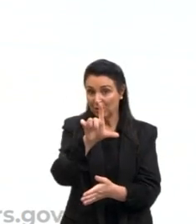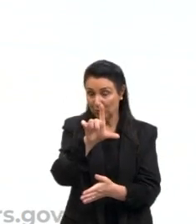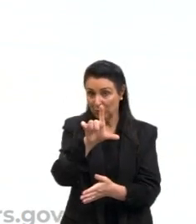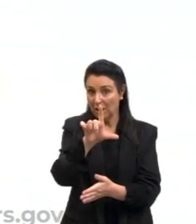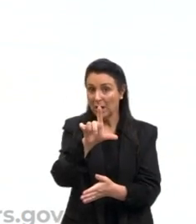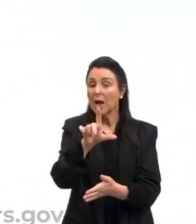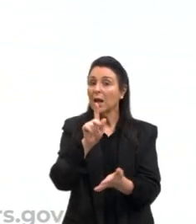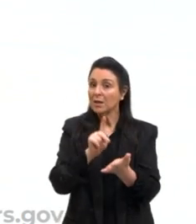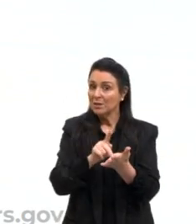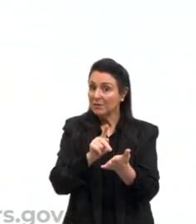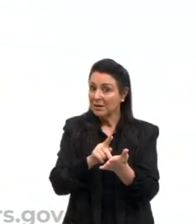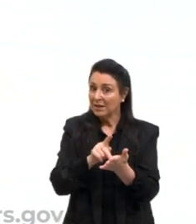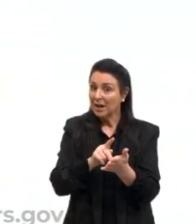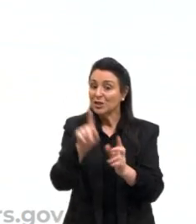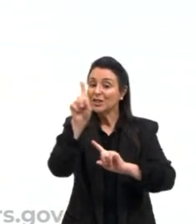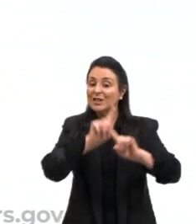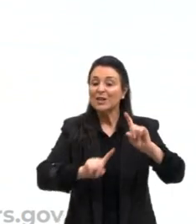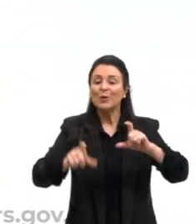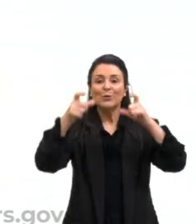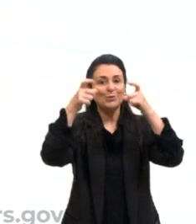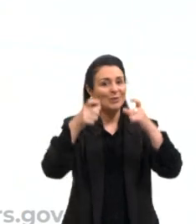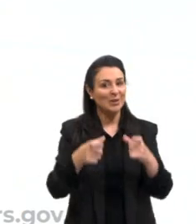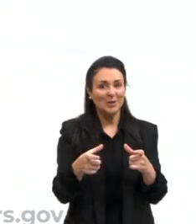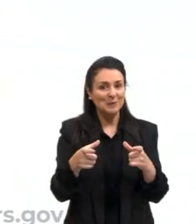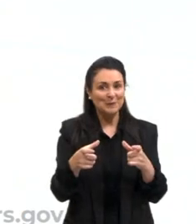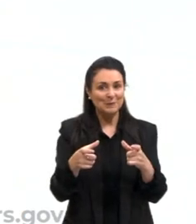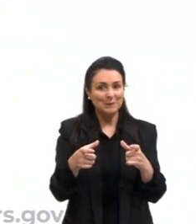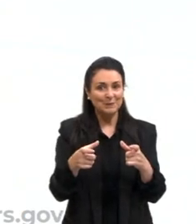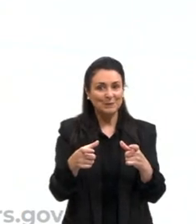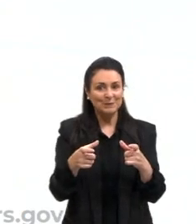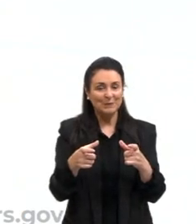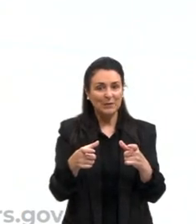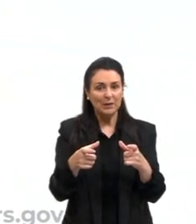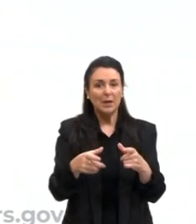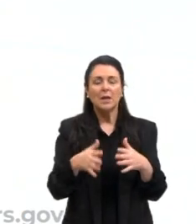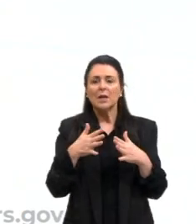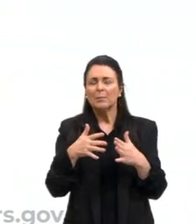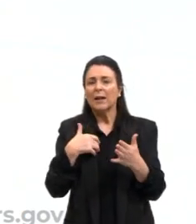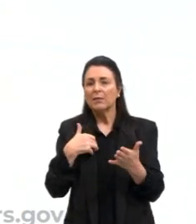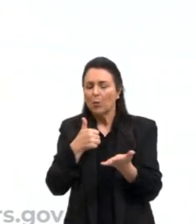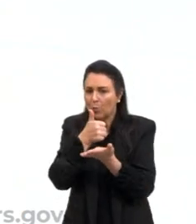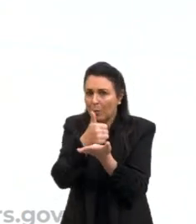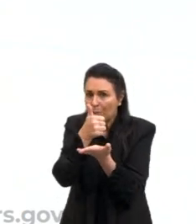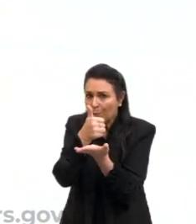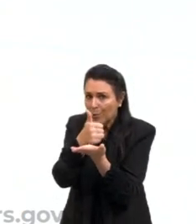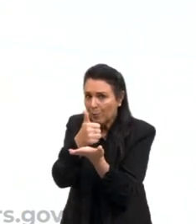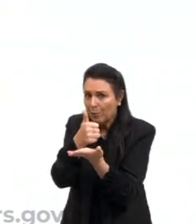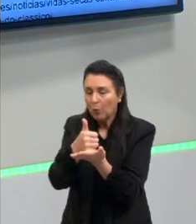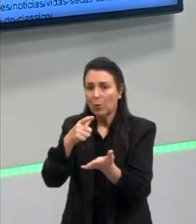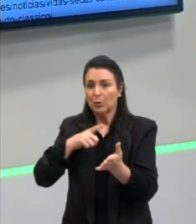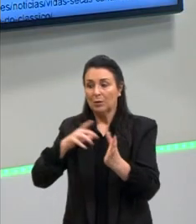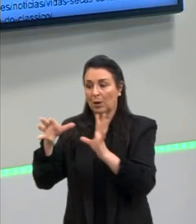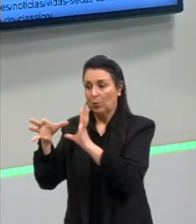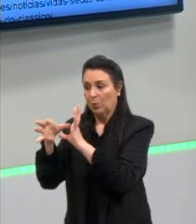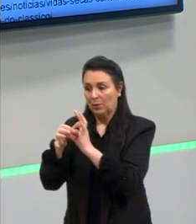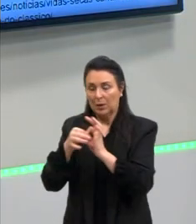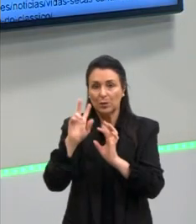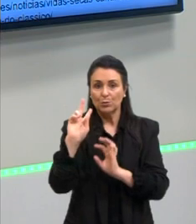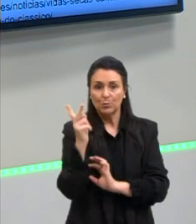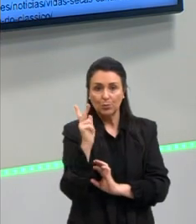aconteceu mas tá sempre acontecendo e para dar o suporte necessário a gente tem o contexto